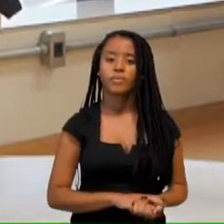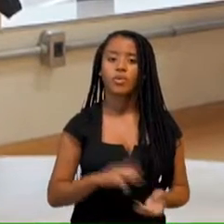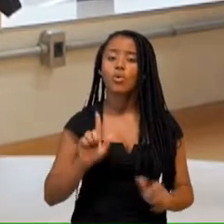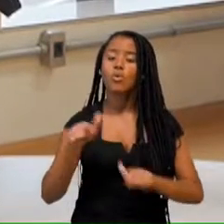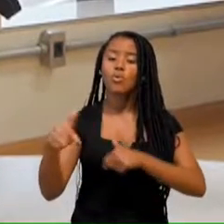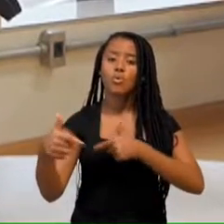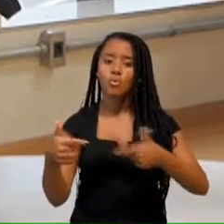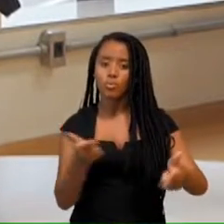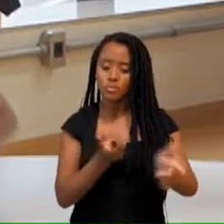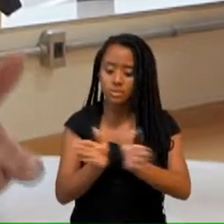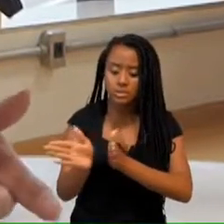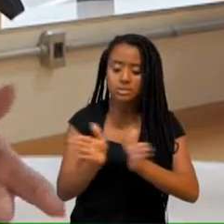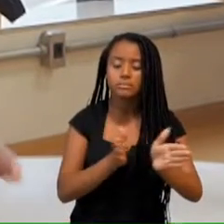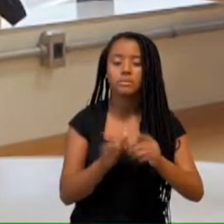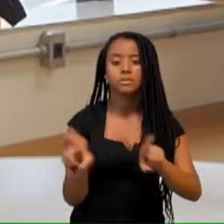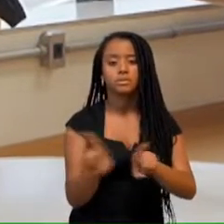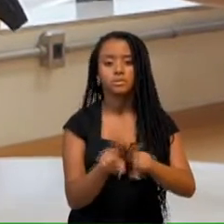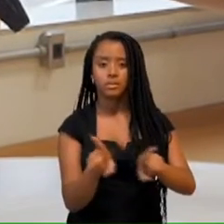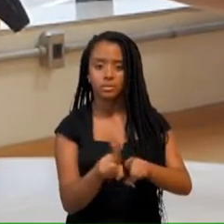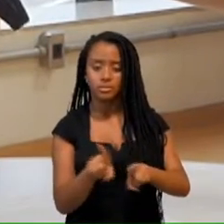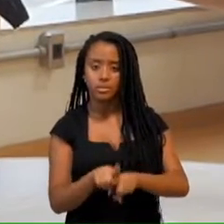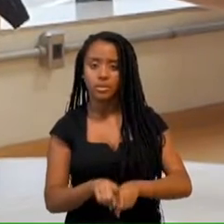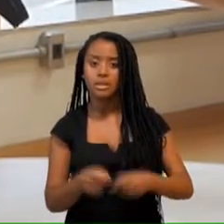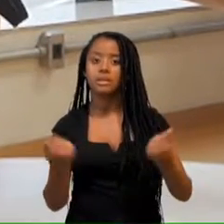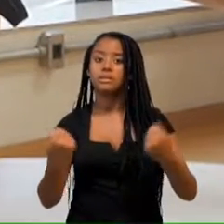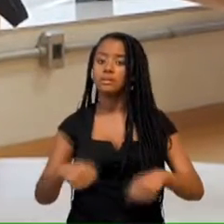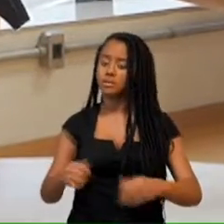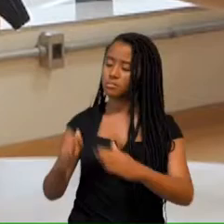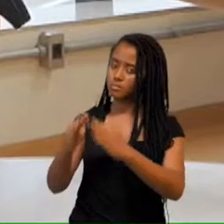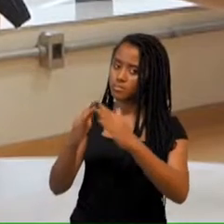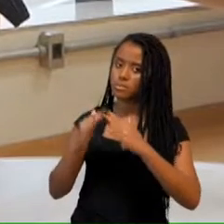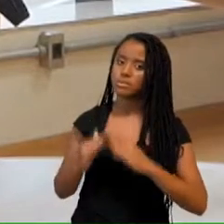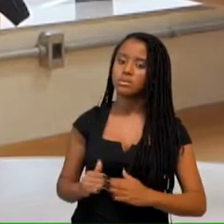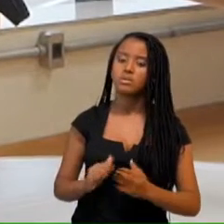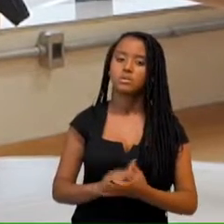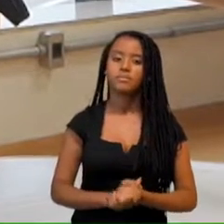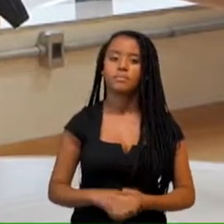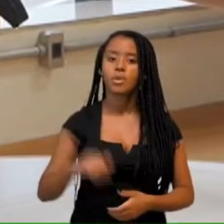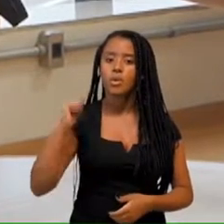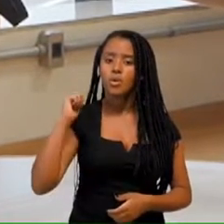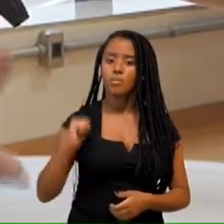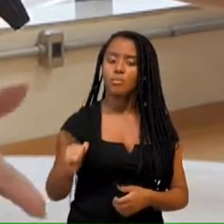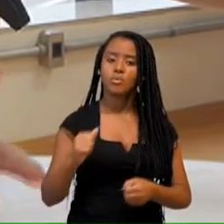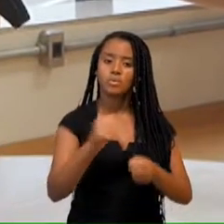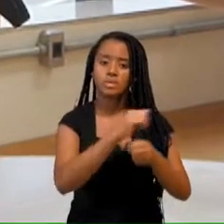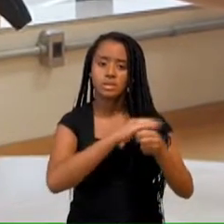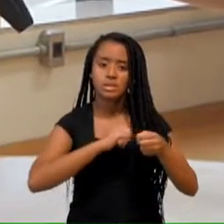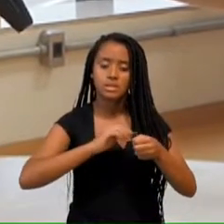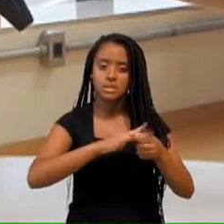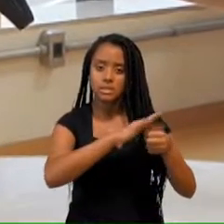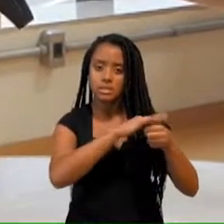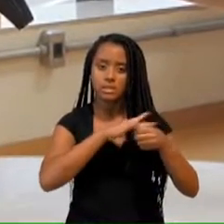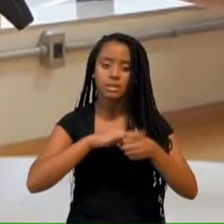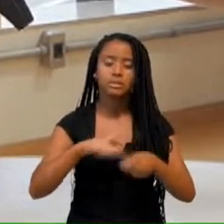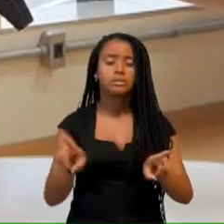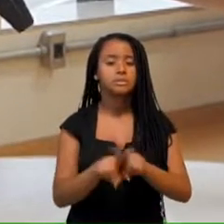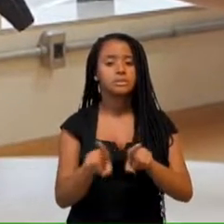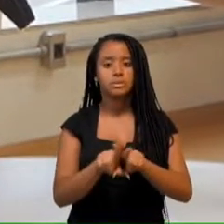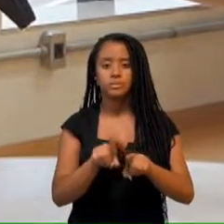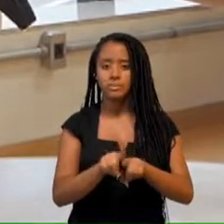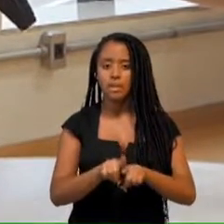outras acessibilidade também eles podem pleitear esse auxílio bolsa extensão também não é